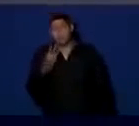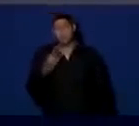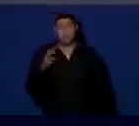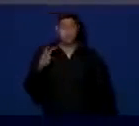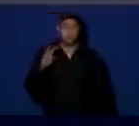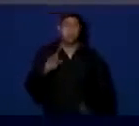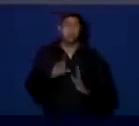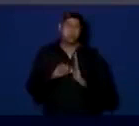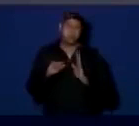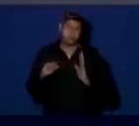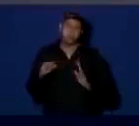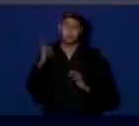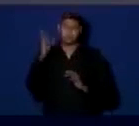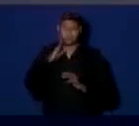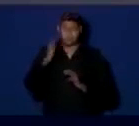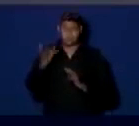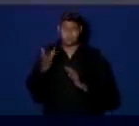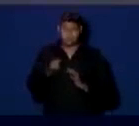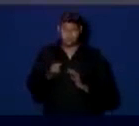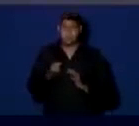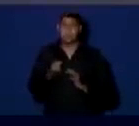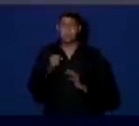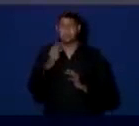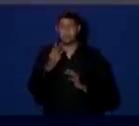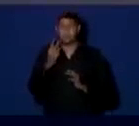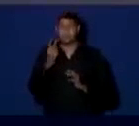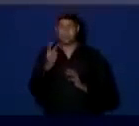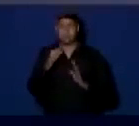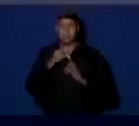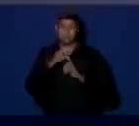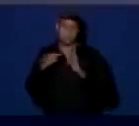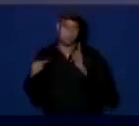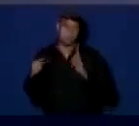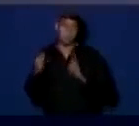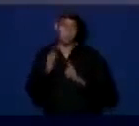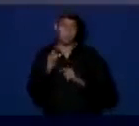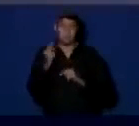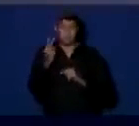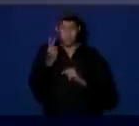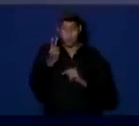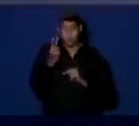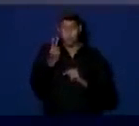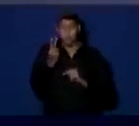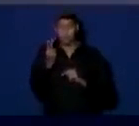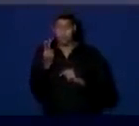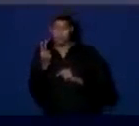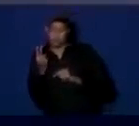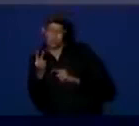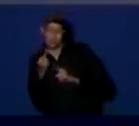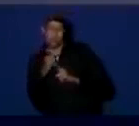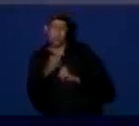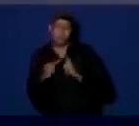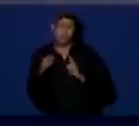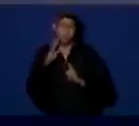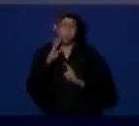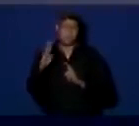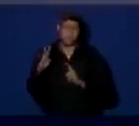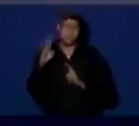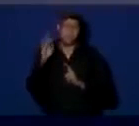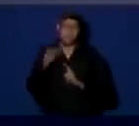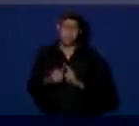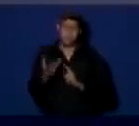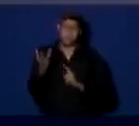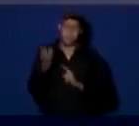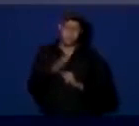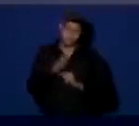Brasil arrecada 32,5% de carga tributária, mas tem 2,5% de carga não tributária, né, cujo principal são royalties,